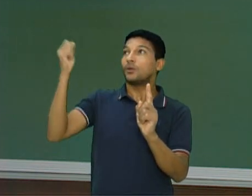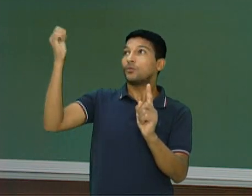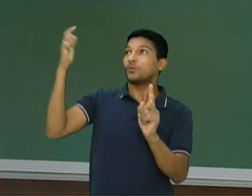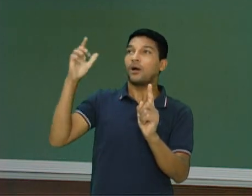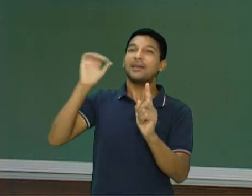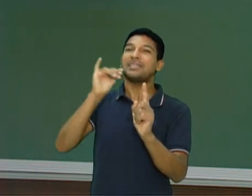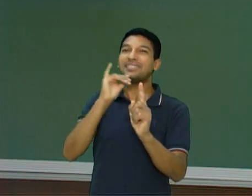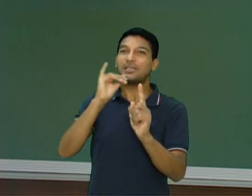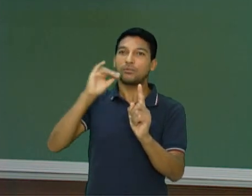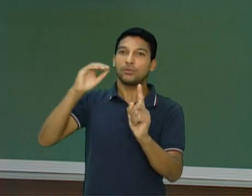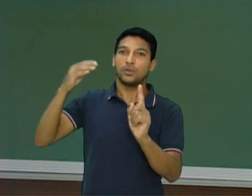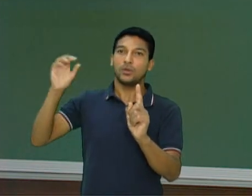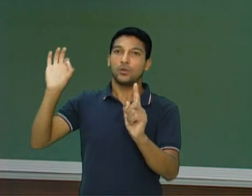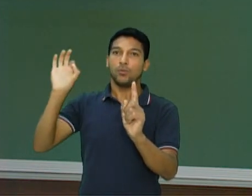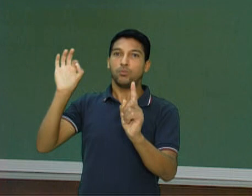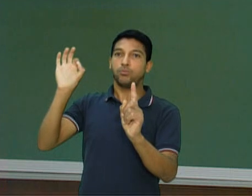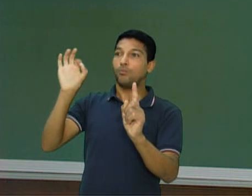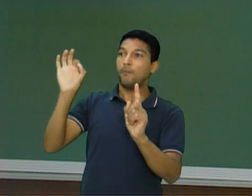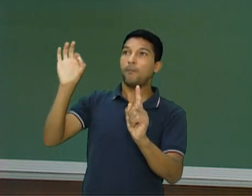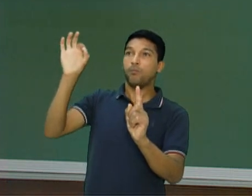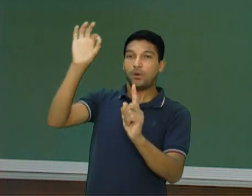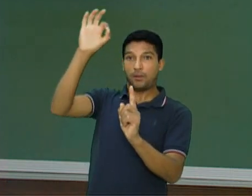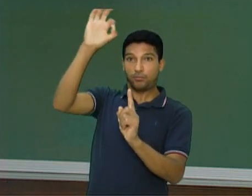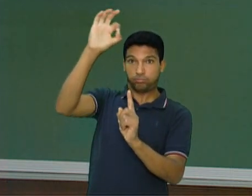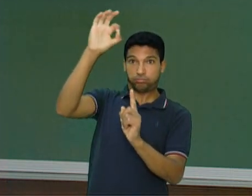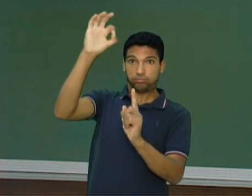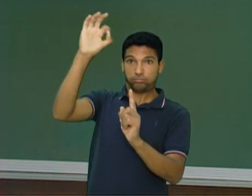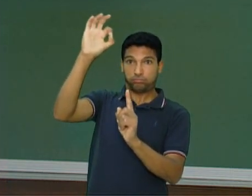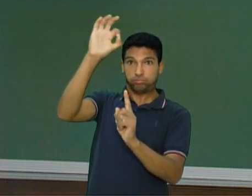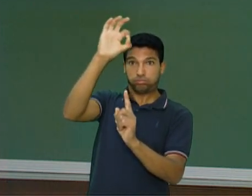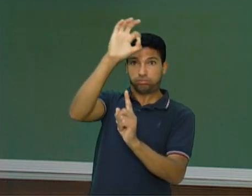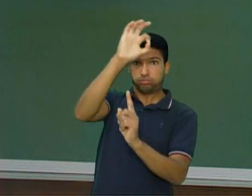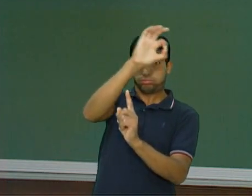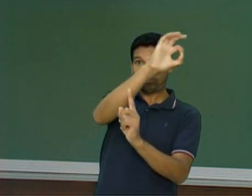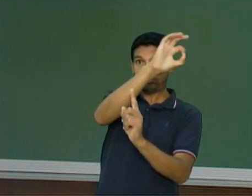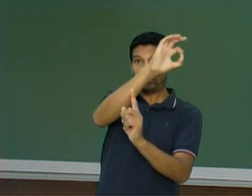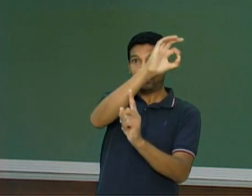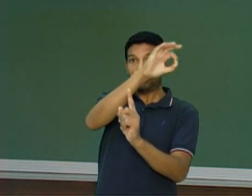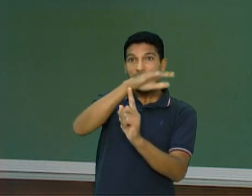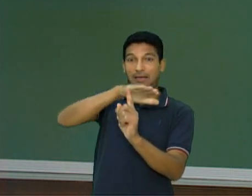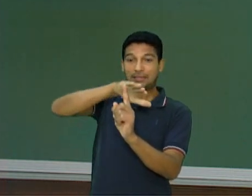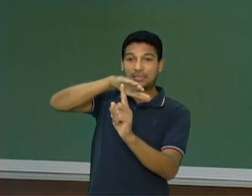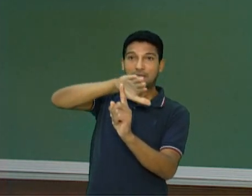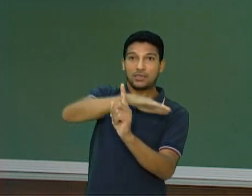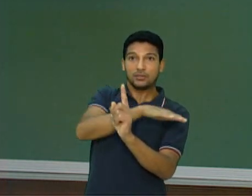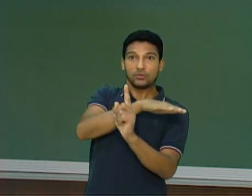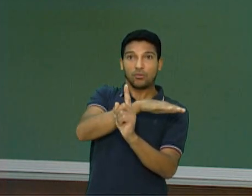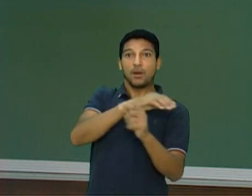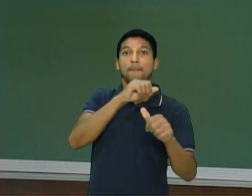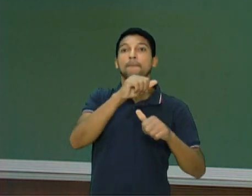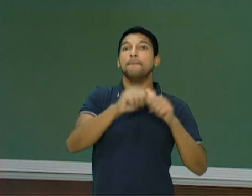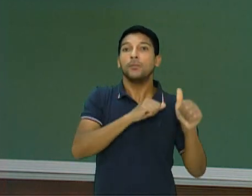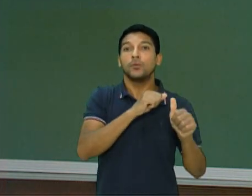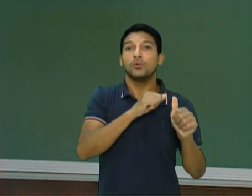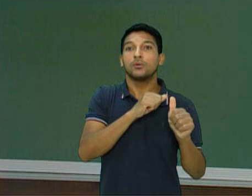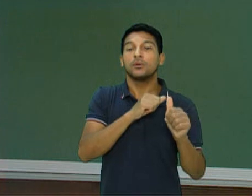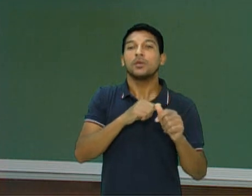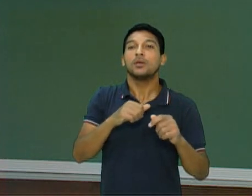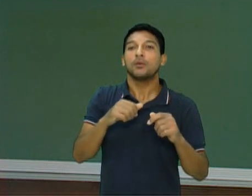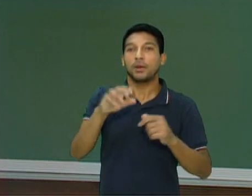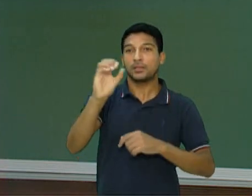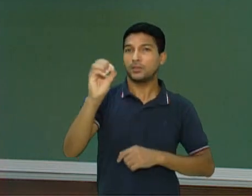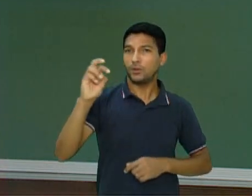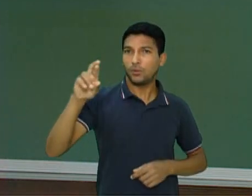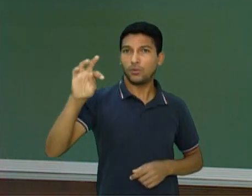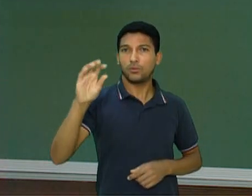né? Então não seria mais projeção ortogonal, ok? Para ser projeção ortogonal, essa linha que passa pelo objeto e